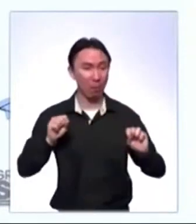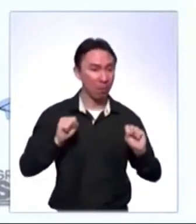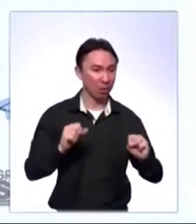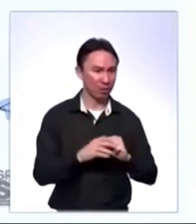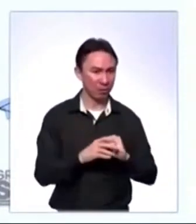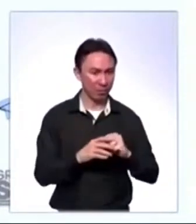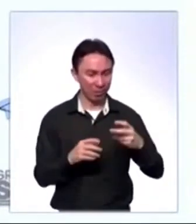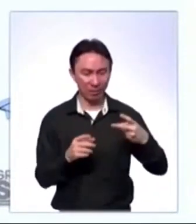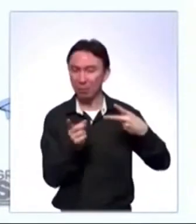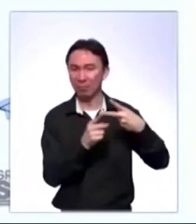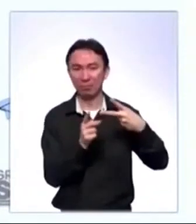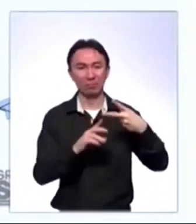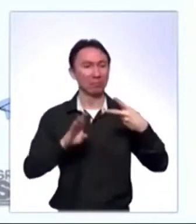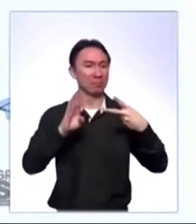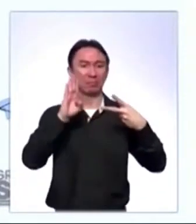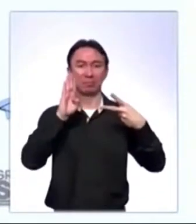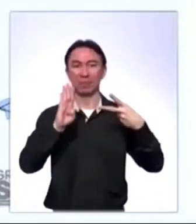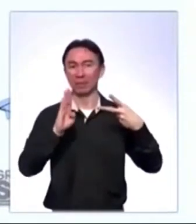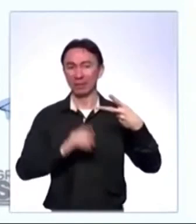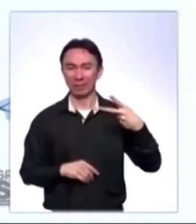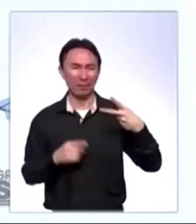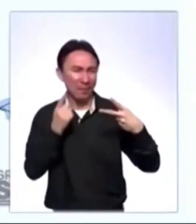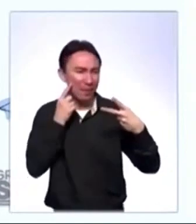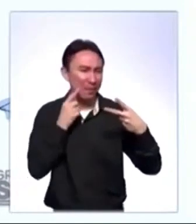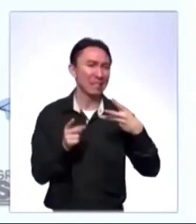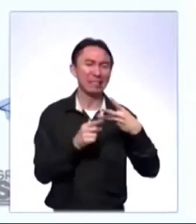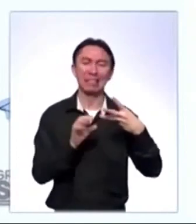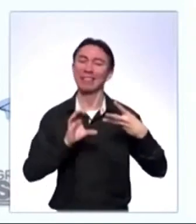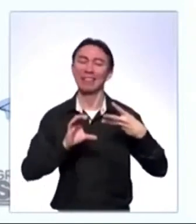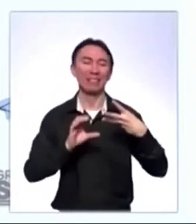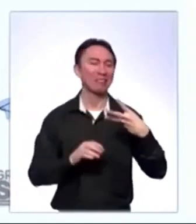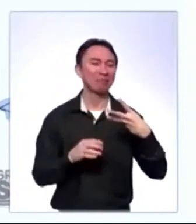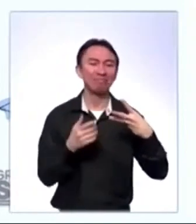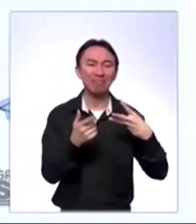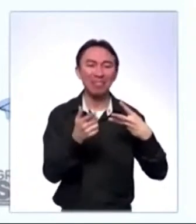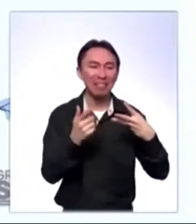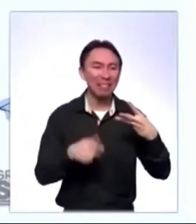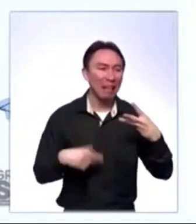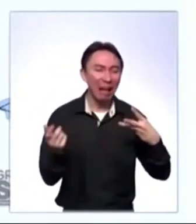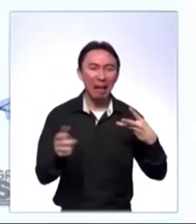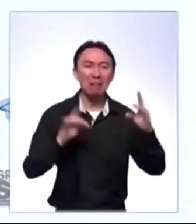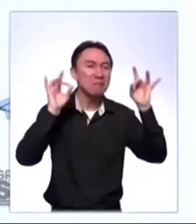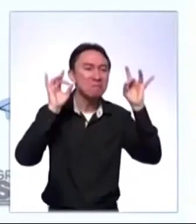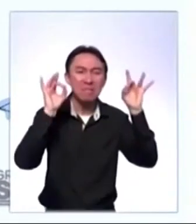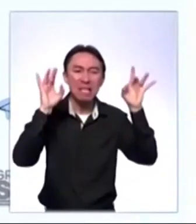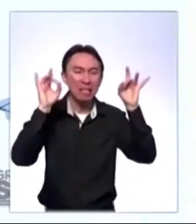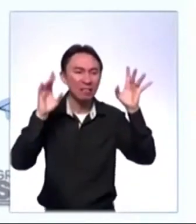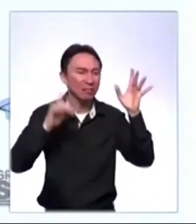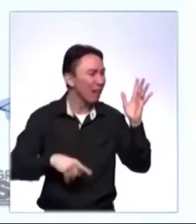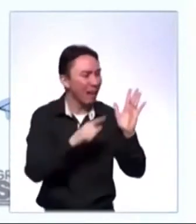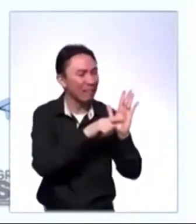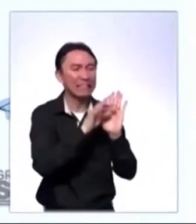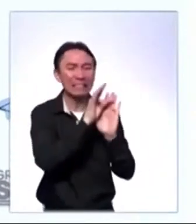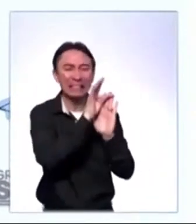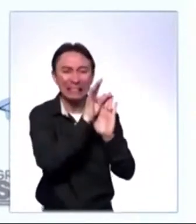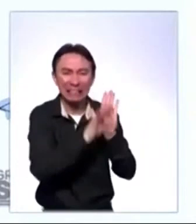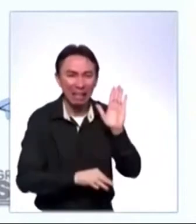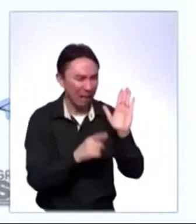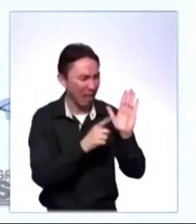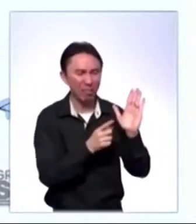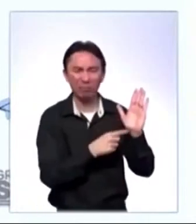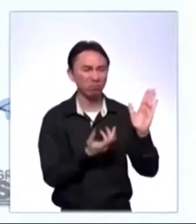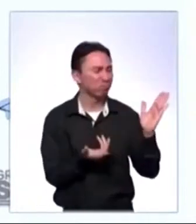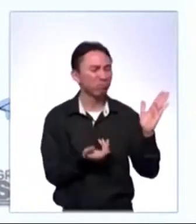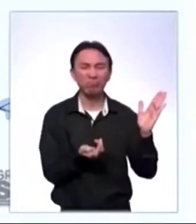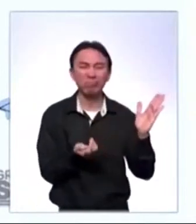B. Vou ver que está errado nas outras. Preciosismo, porque são irrelevantes para o texto. Não são irrelevantes,